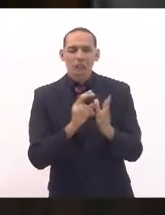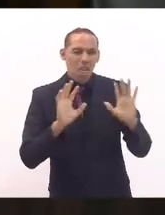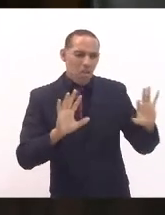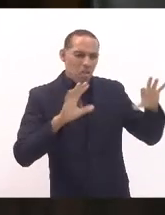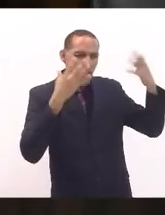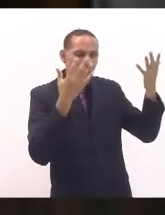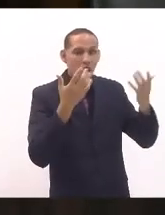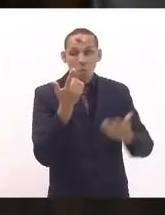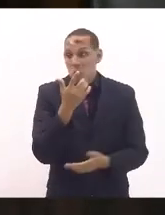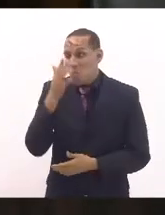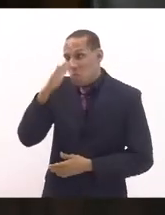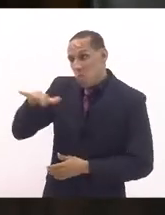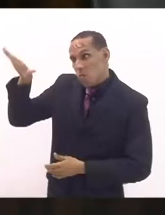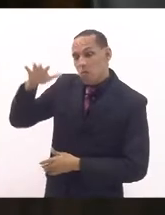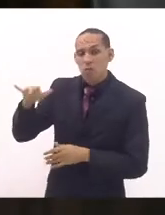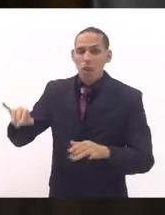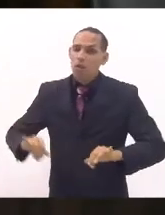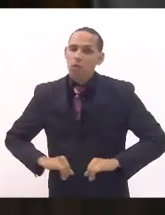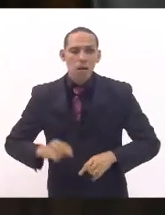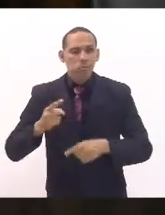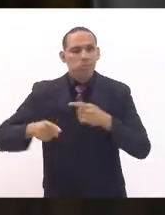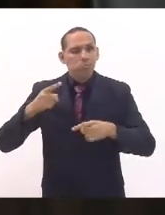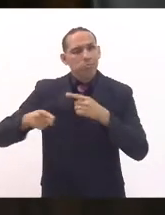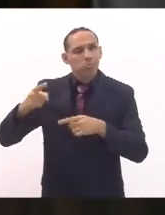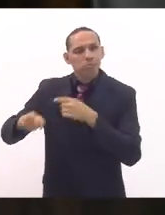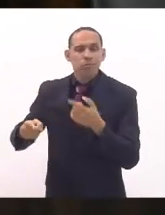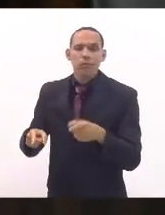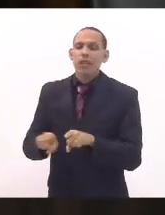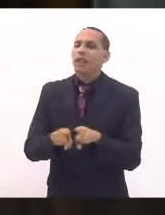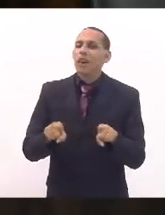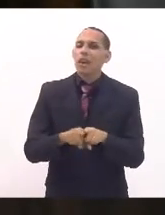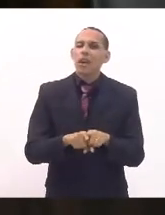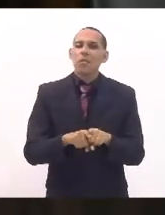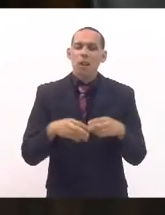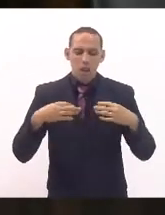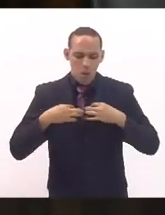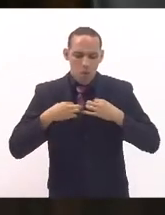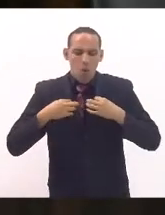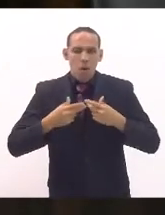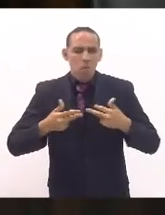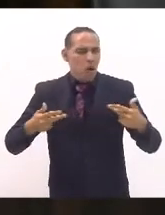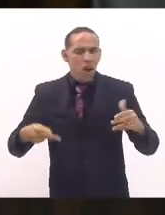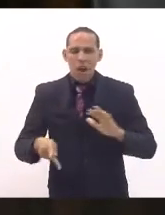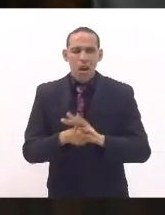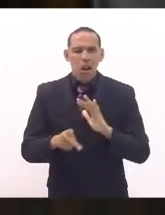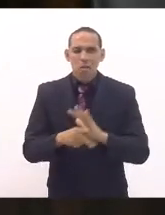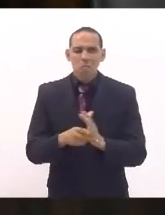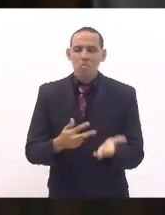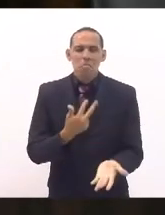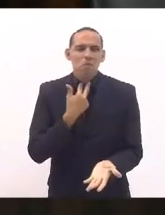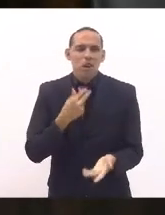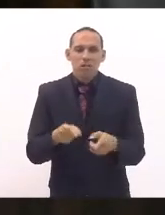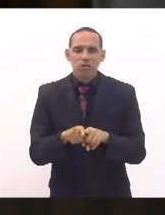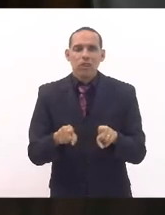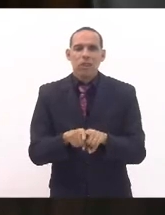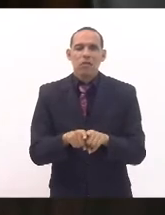e a torcida toda é proibida, inclusive, de usar os seus apetrechos, né, com o símbolo do seu